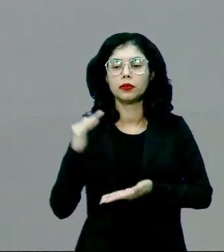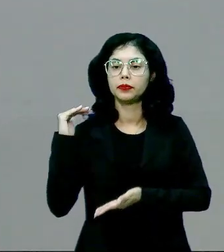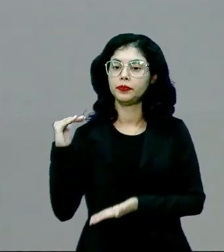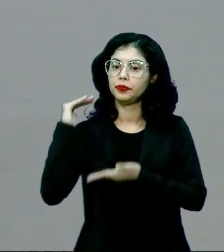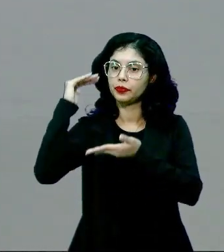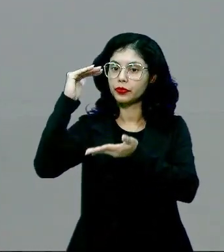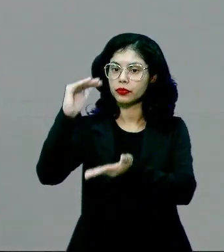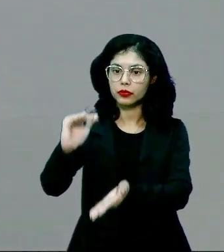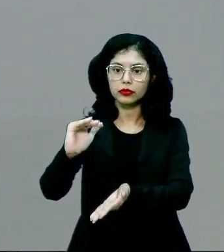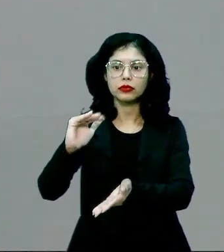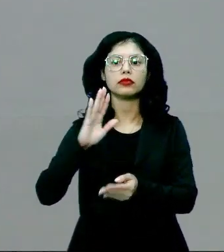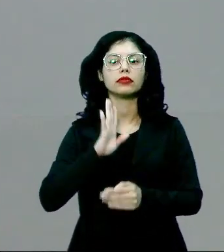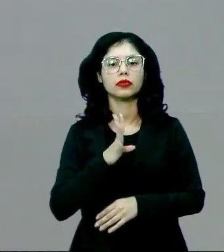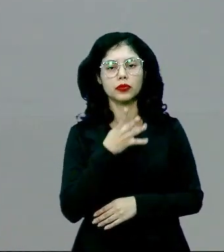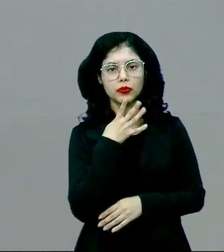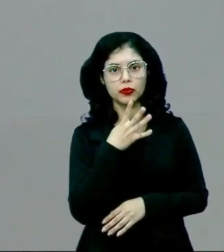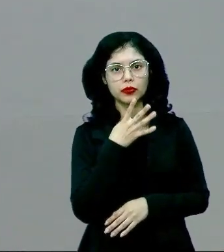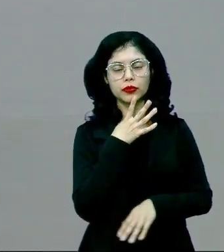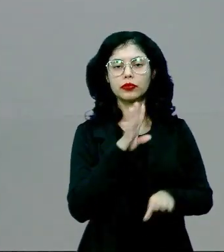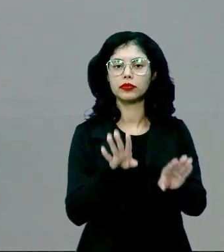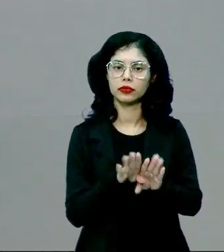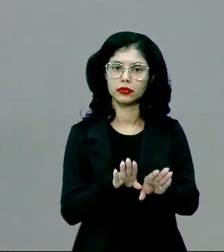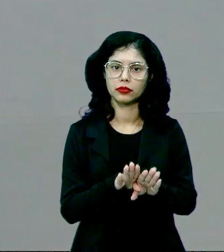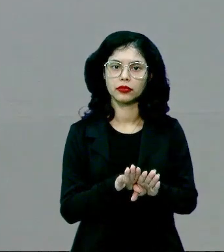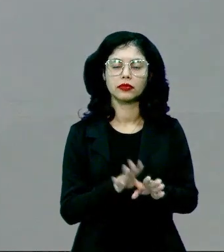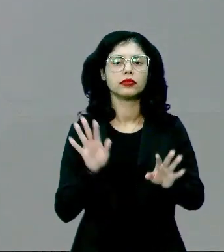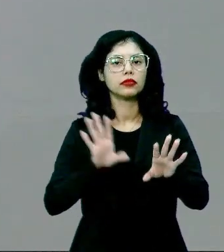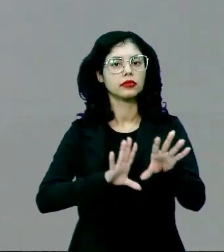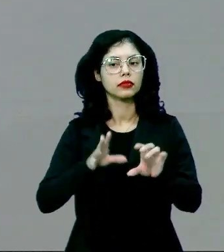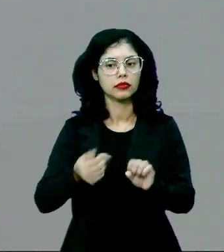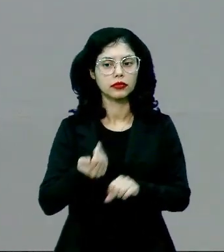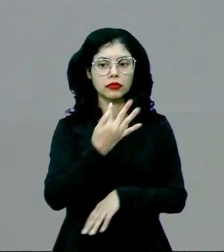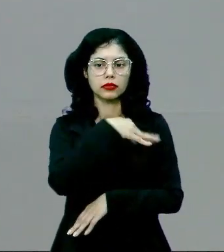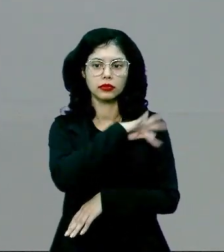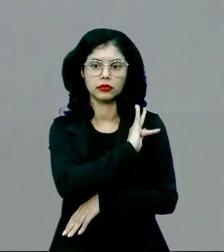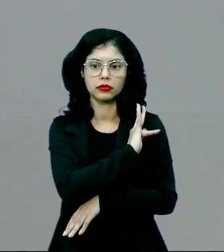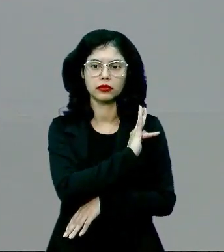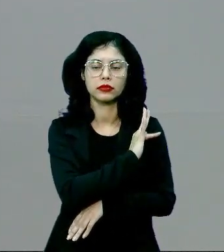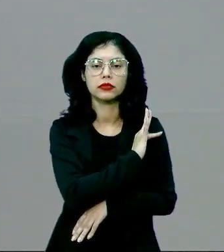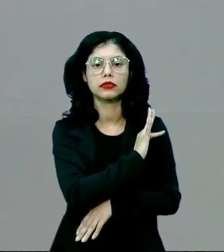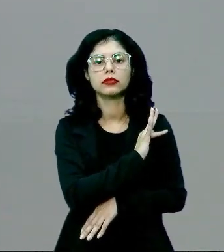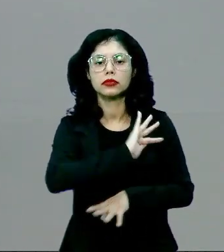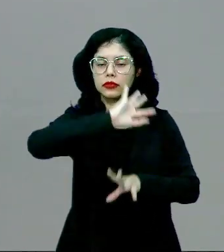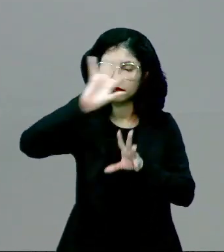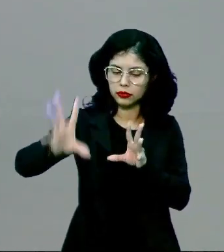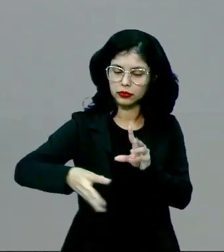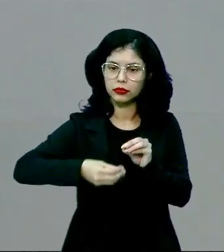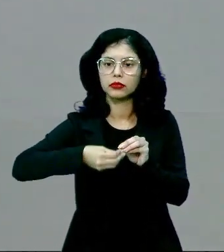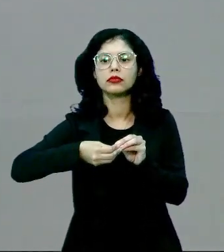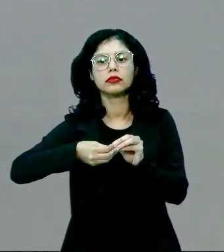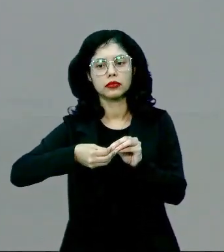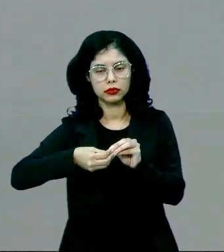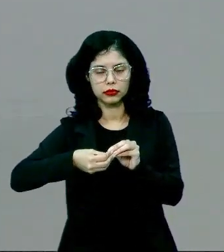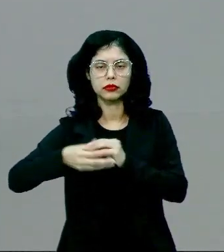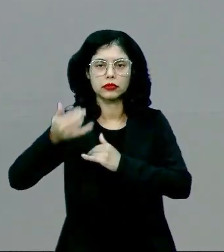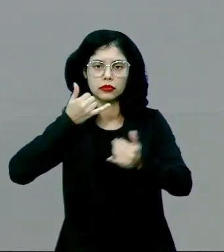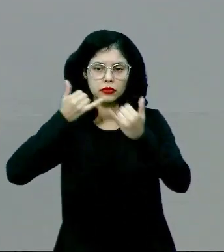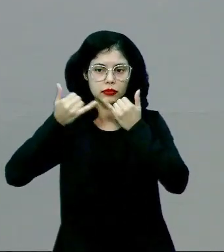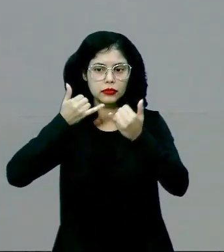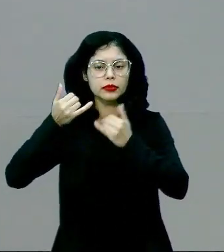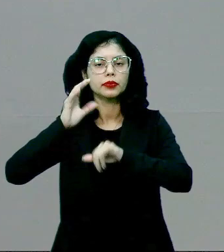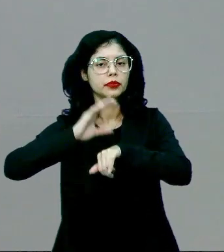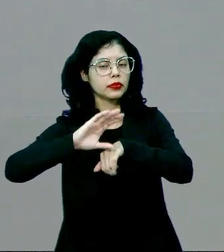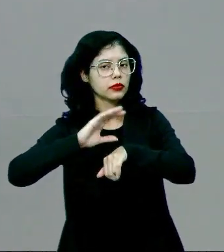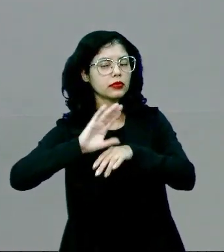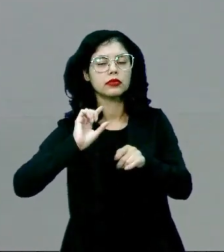premiações os reconhecimento as formações acadêmicas as complementações de formação de